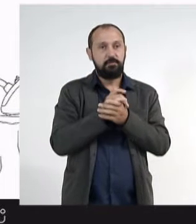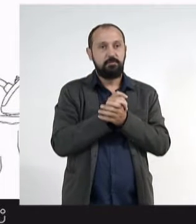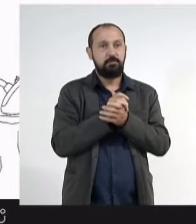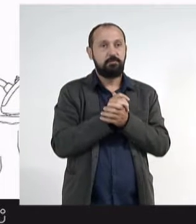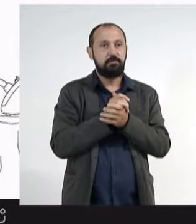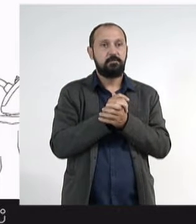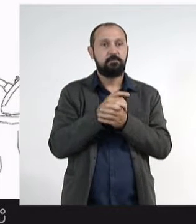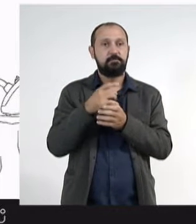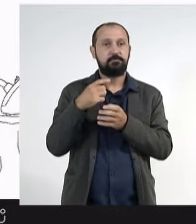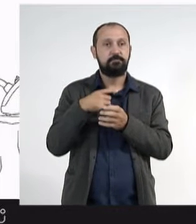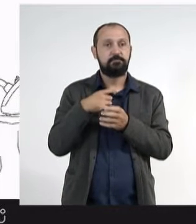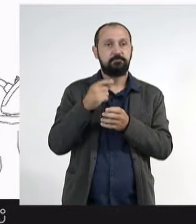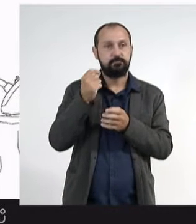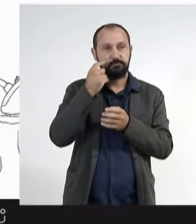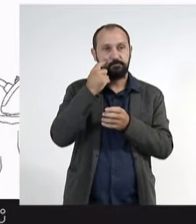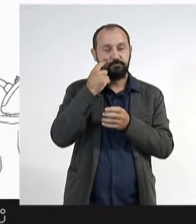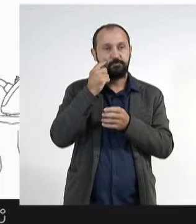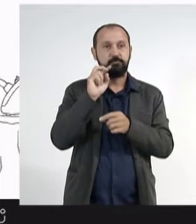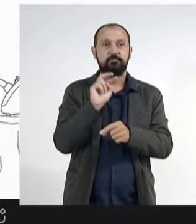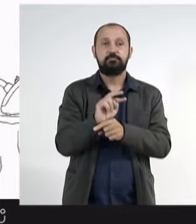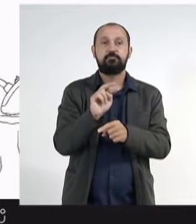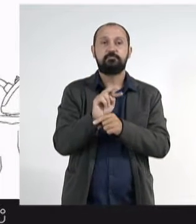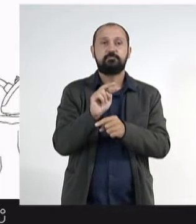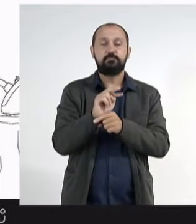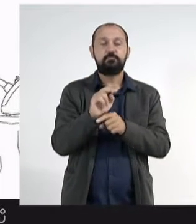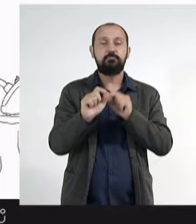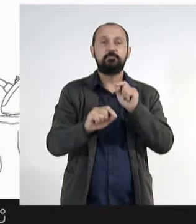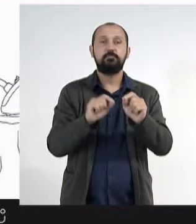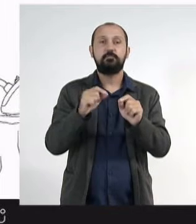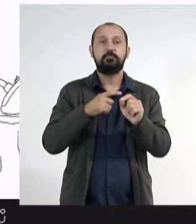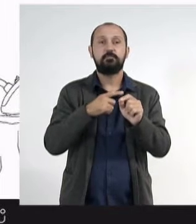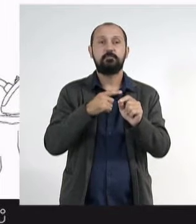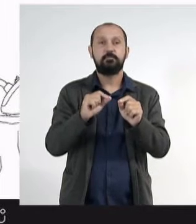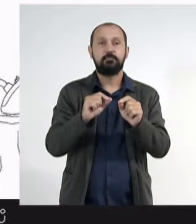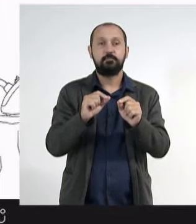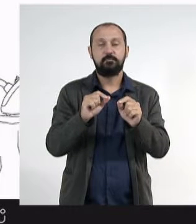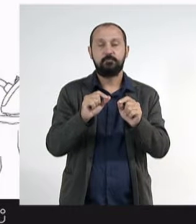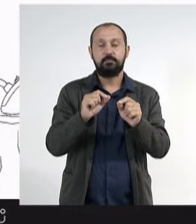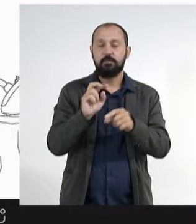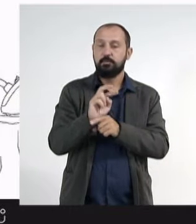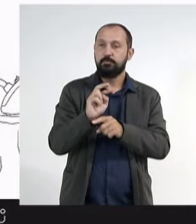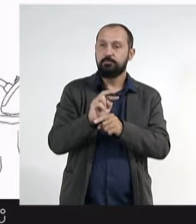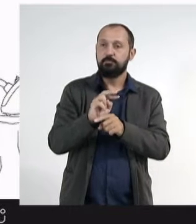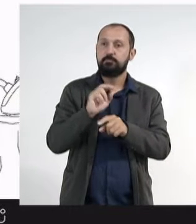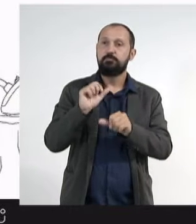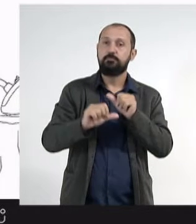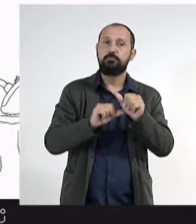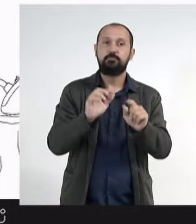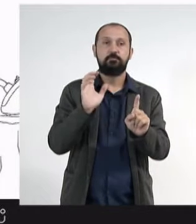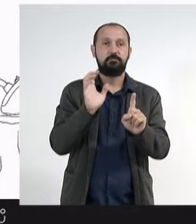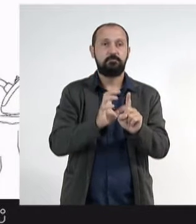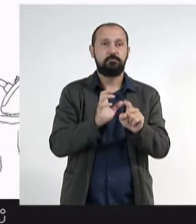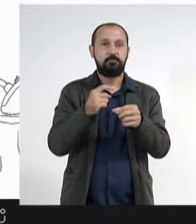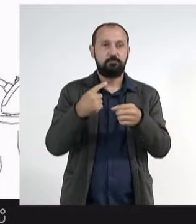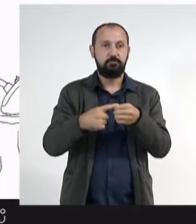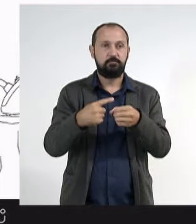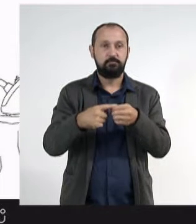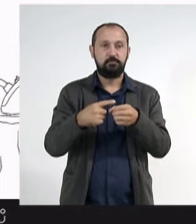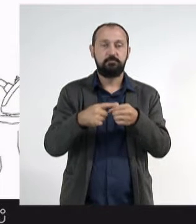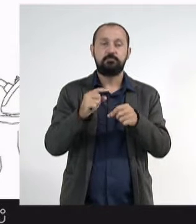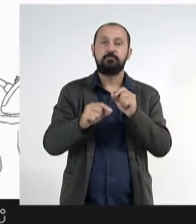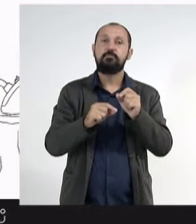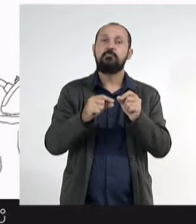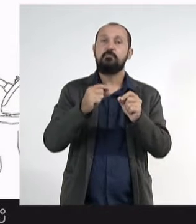devido ao esgoto sem tratamento. Na enchente, as inundações são frequentes, com transferência de impacto dentro da cidade. E